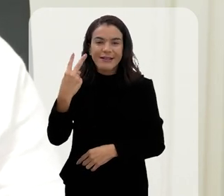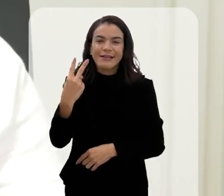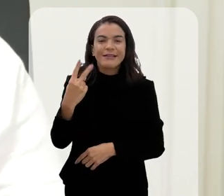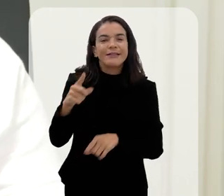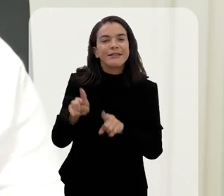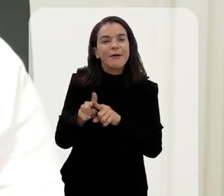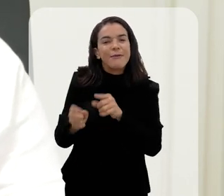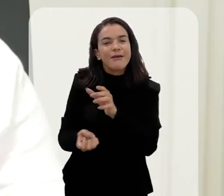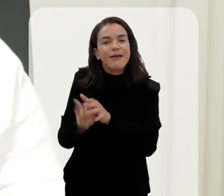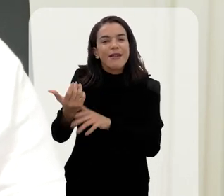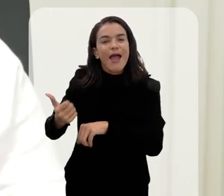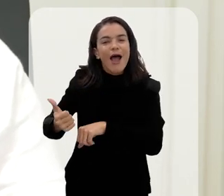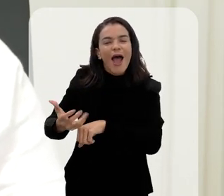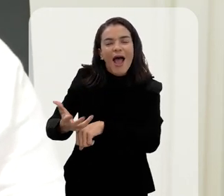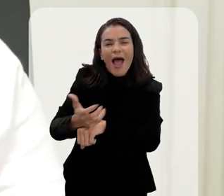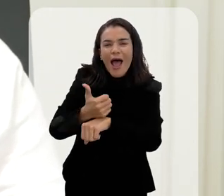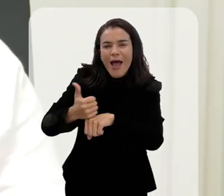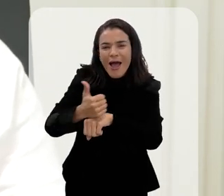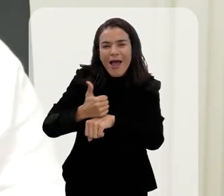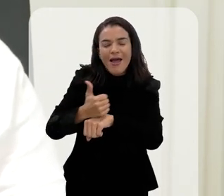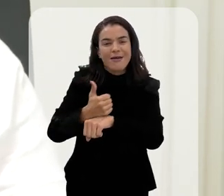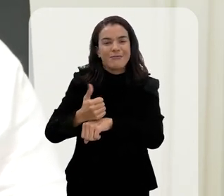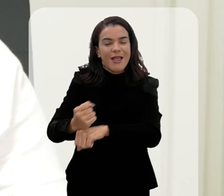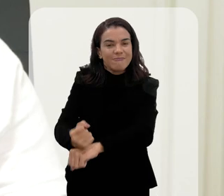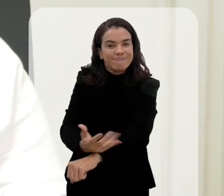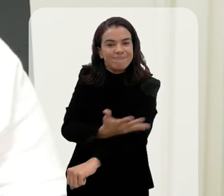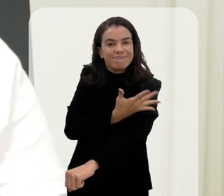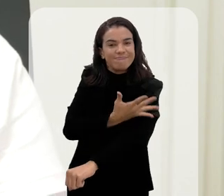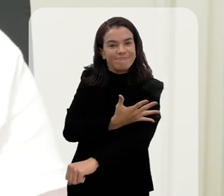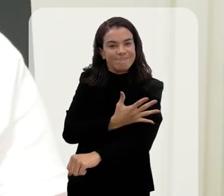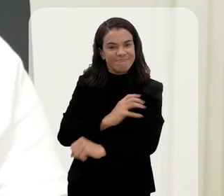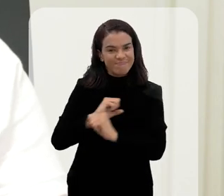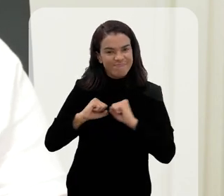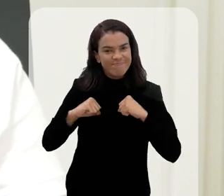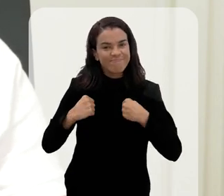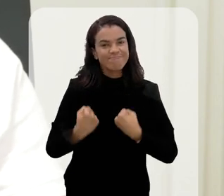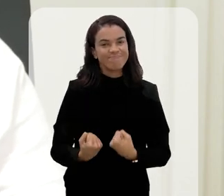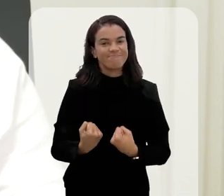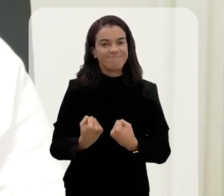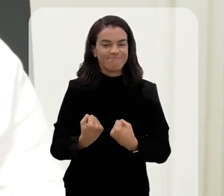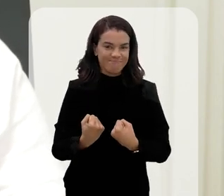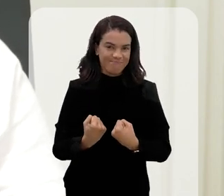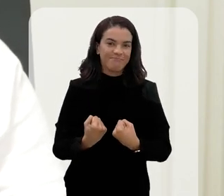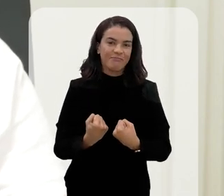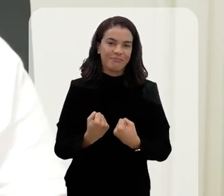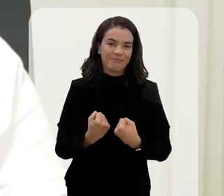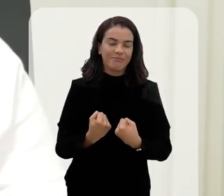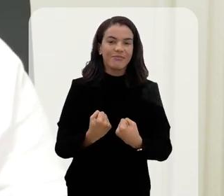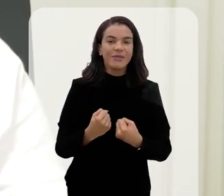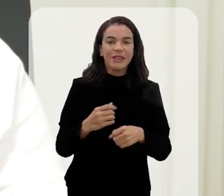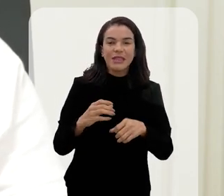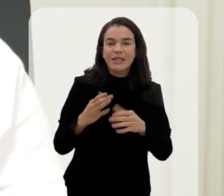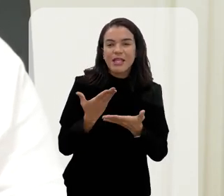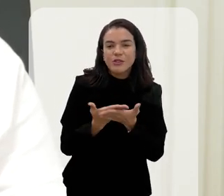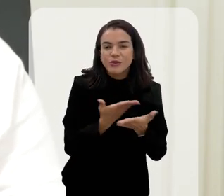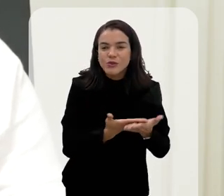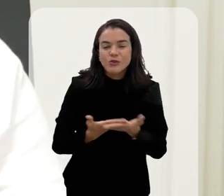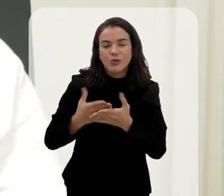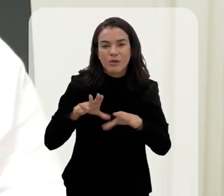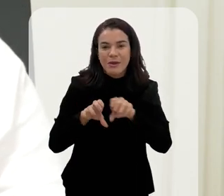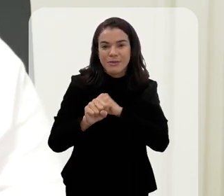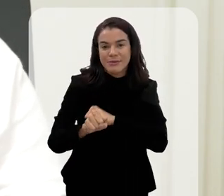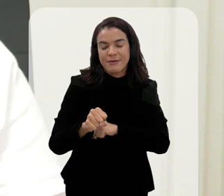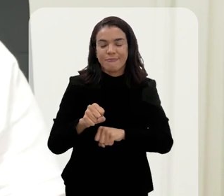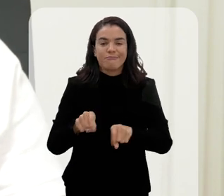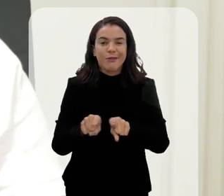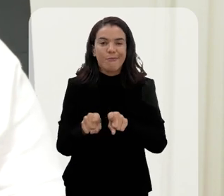auto-valorizar, criar habilidades socioemocionais que vão fortalecê-la nesse processo de capacitação